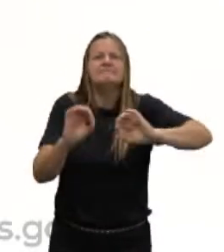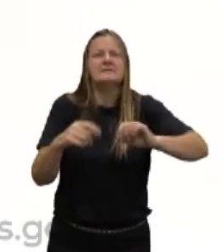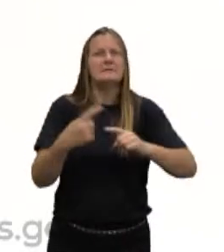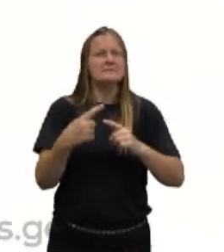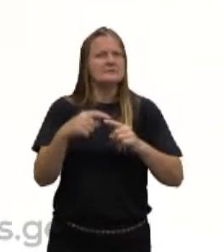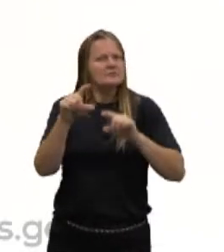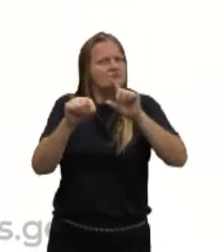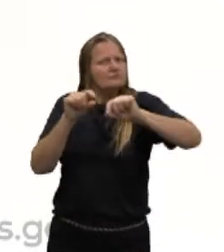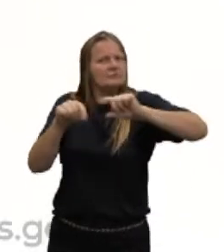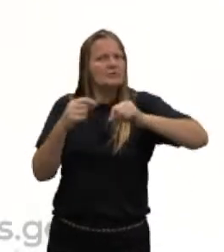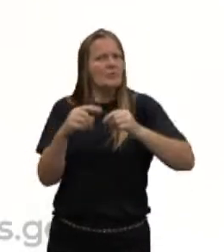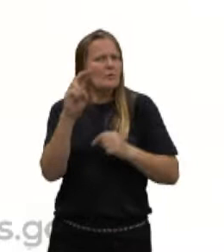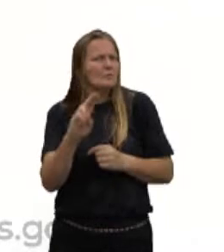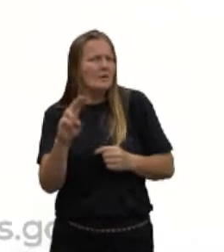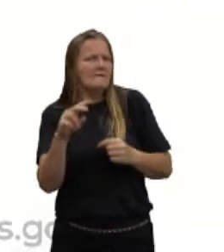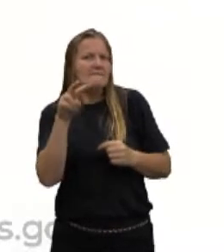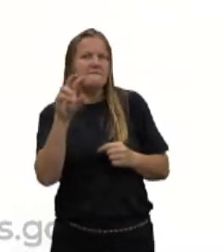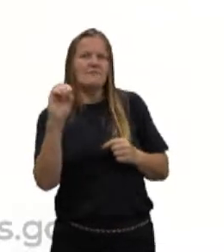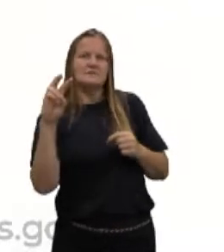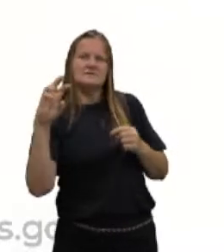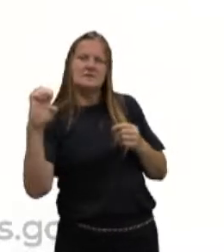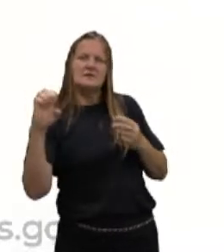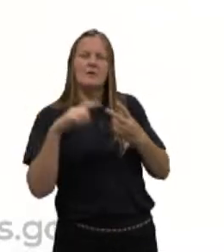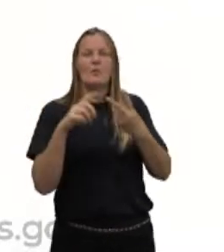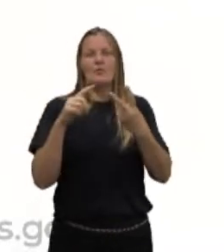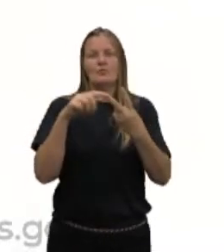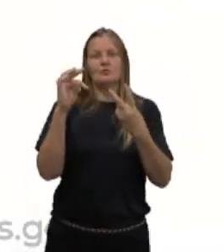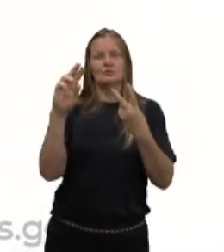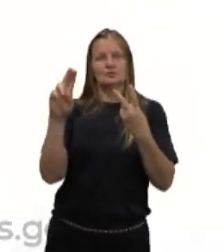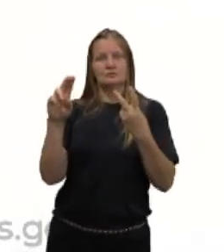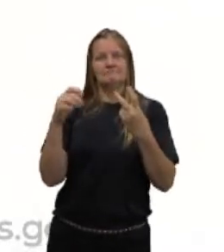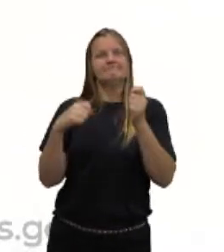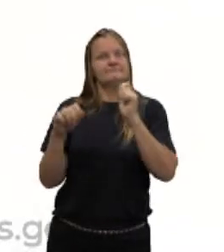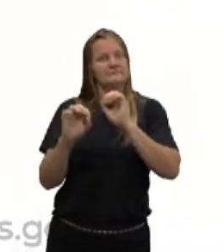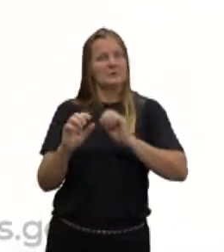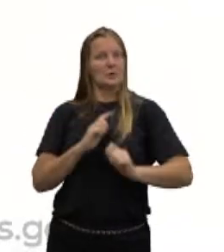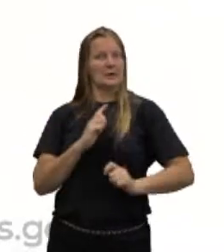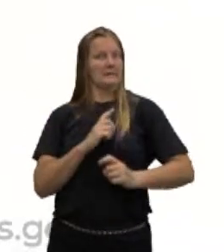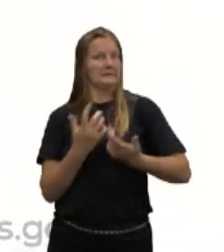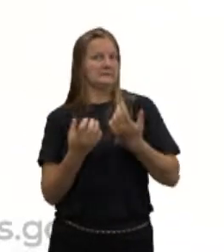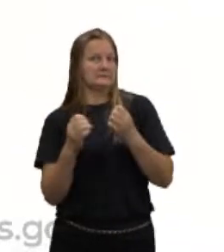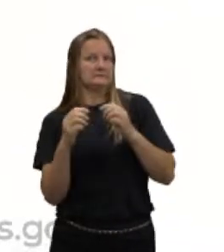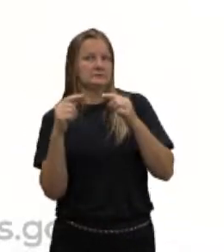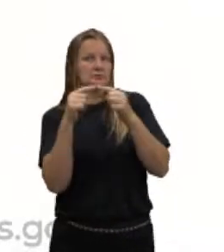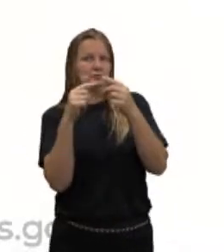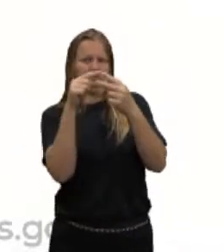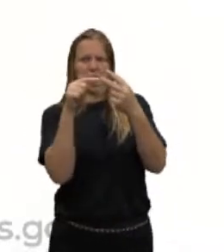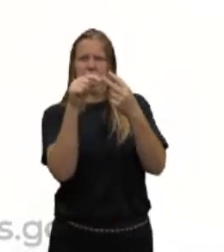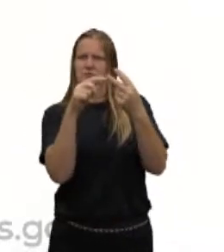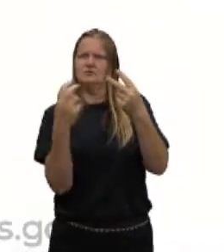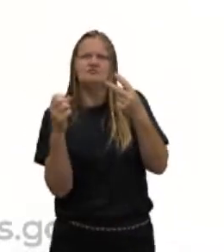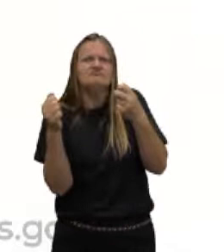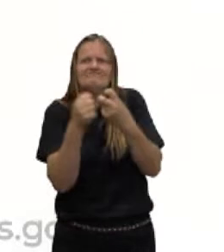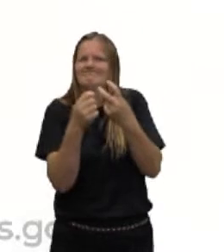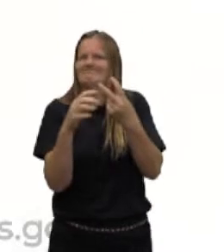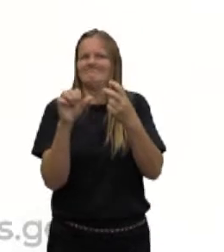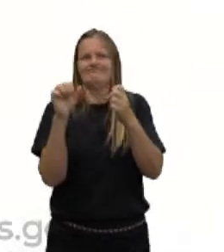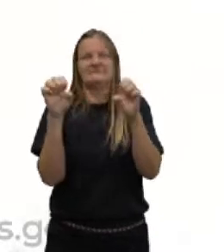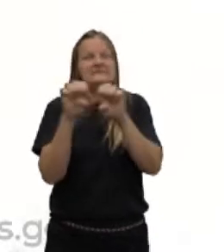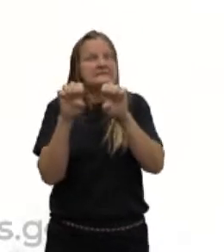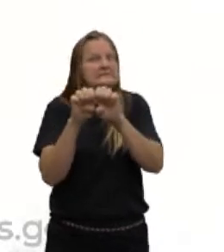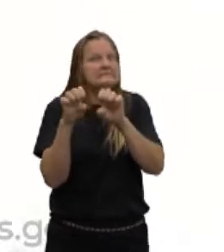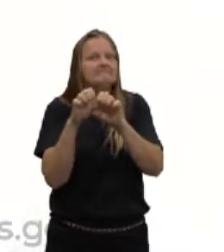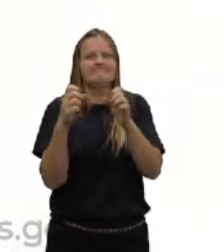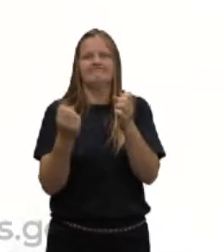que optar por o uso do você ou o uso do tu. Eu não posso manter essa mesma, essa troca de estrutura e de